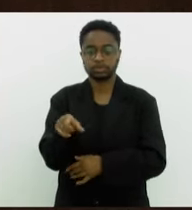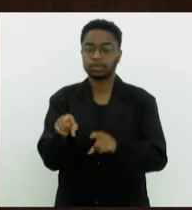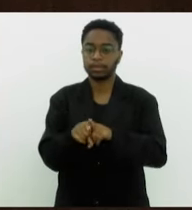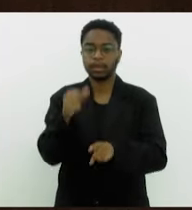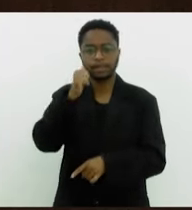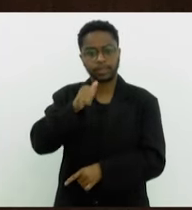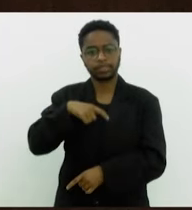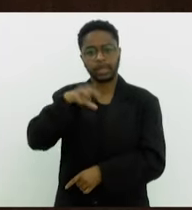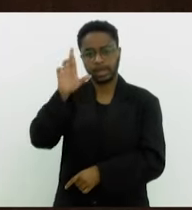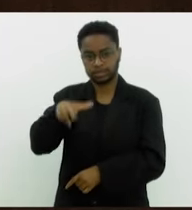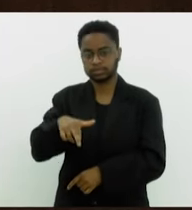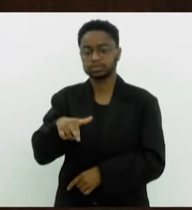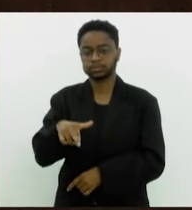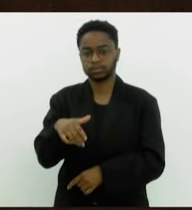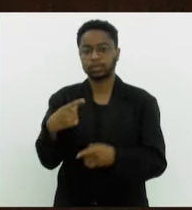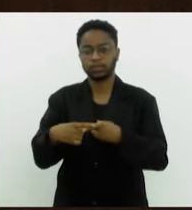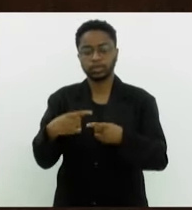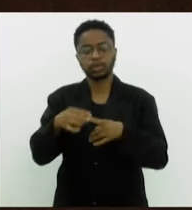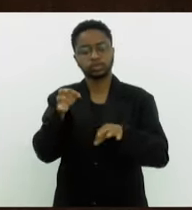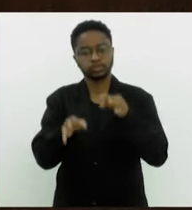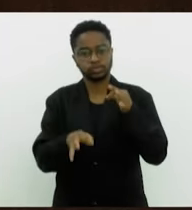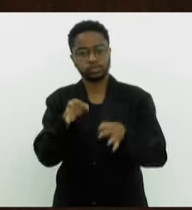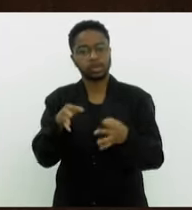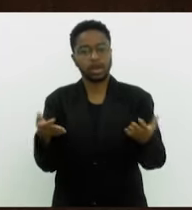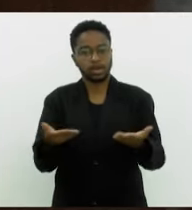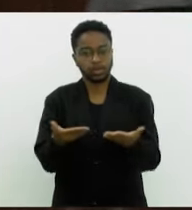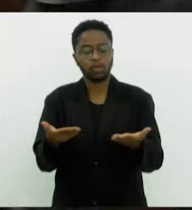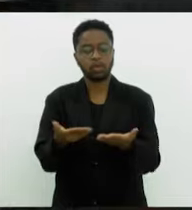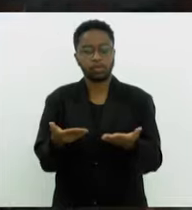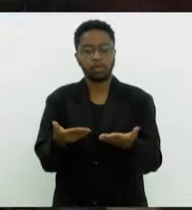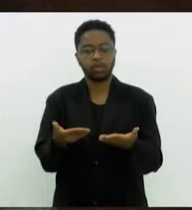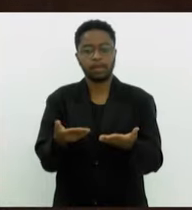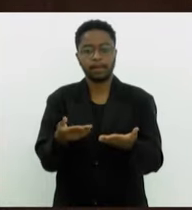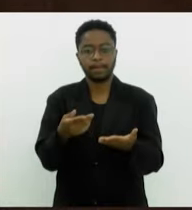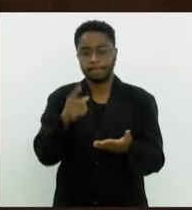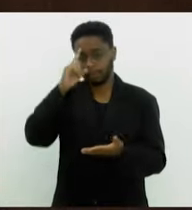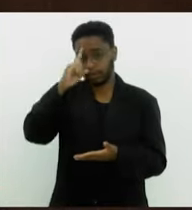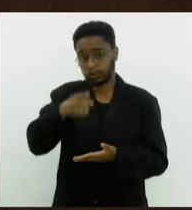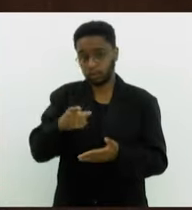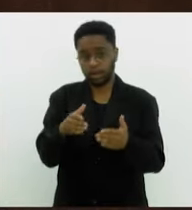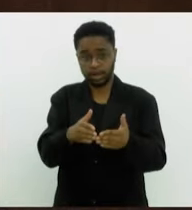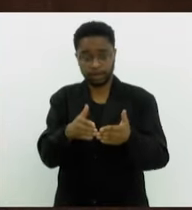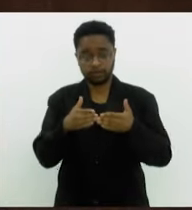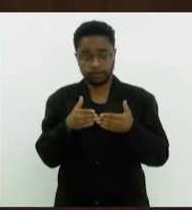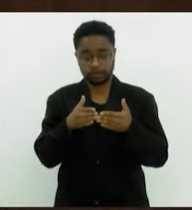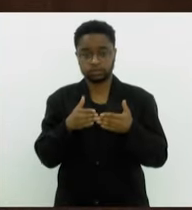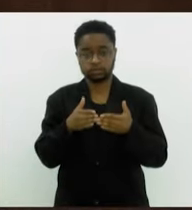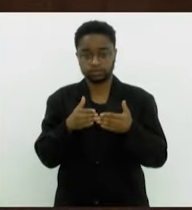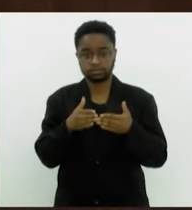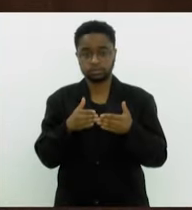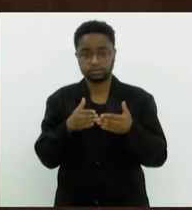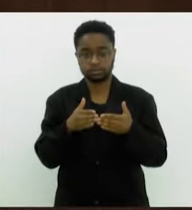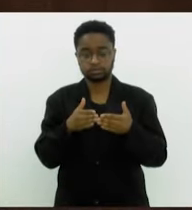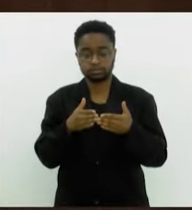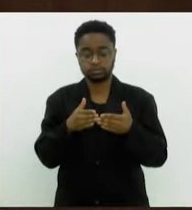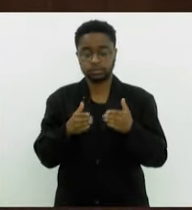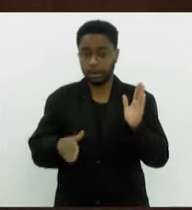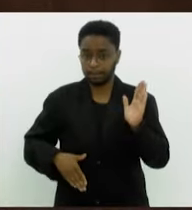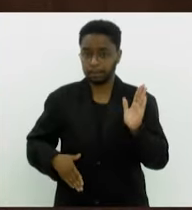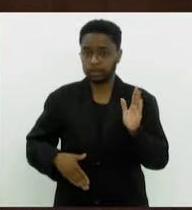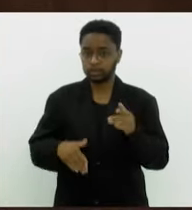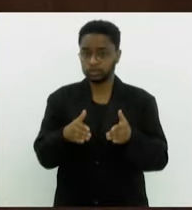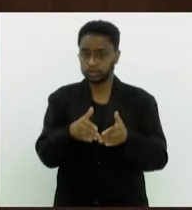tem razão, tá? Porque a justiça agora determinou o afastamento, tá, desse meliante